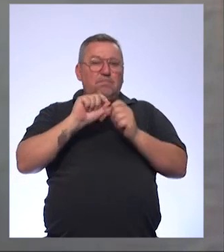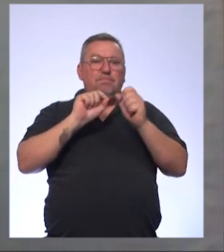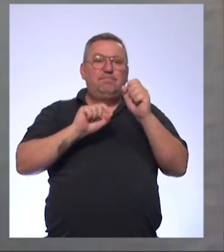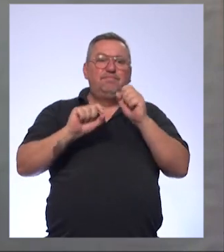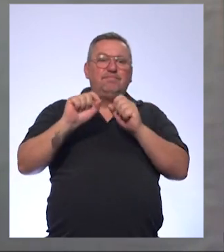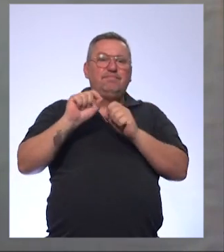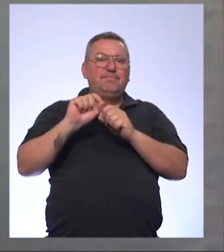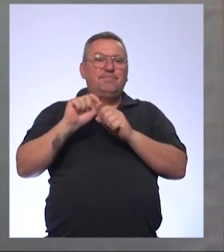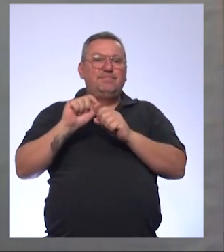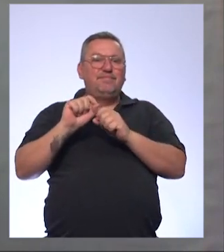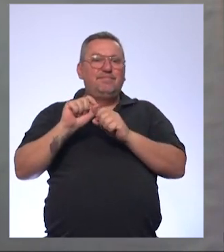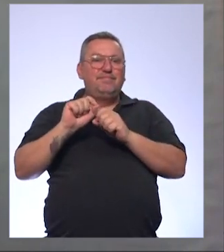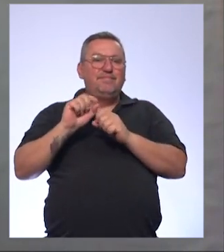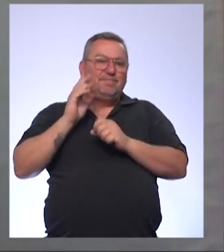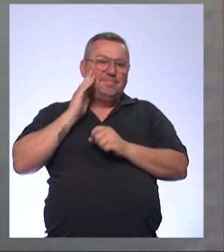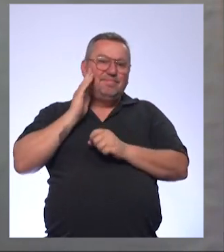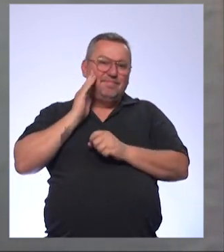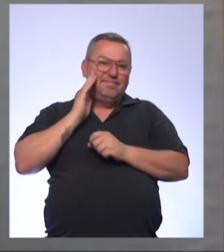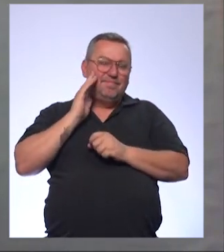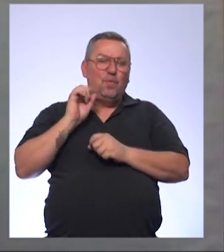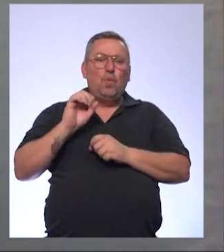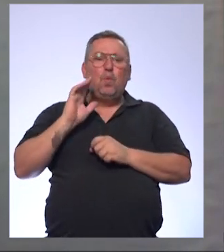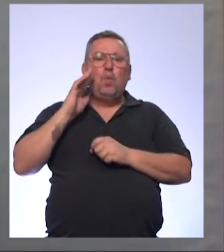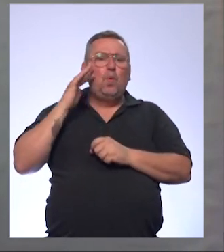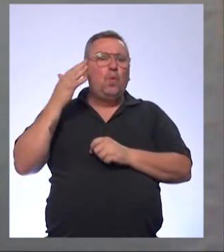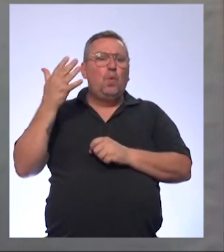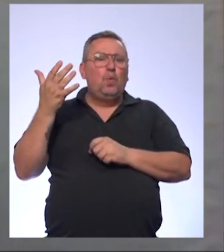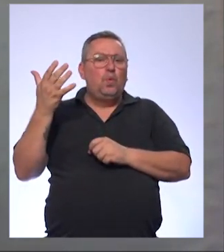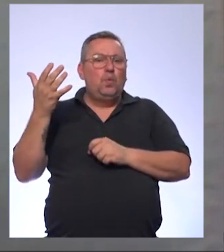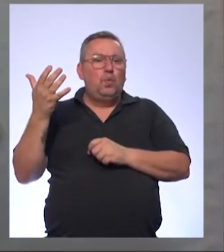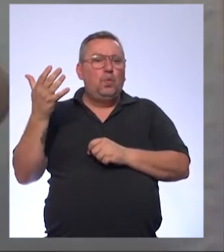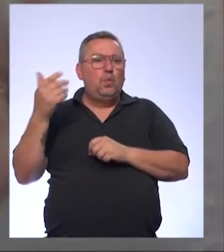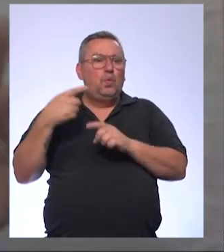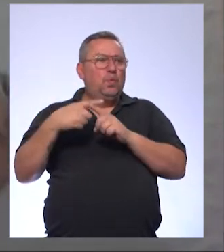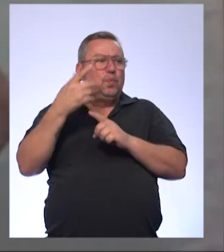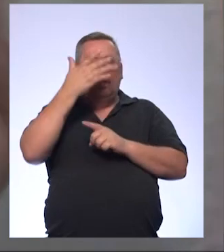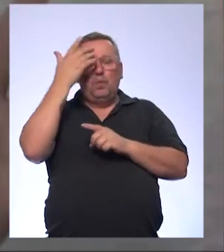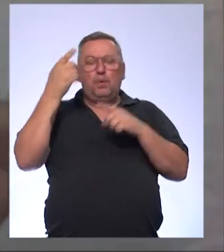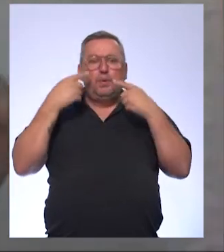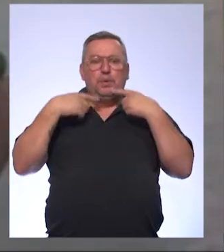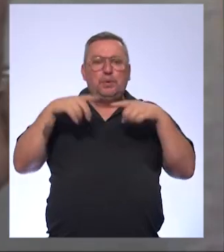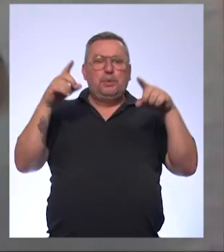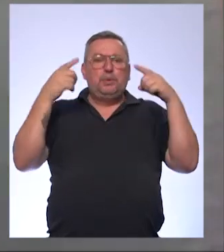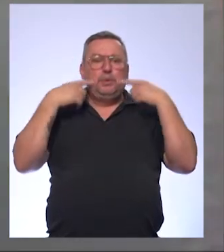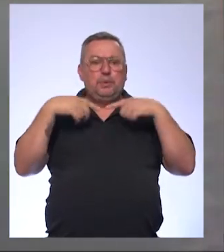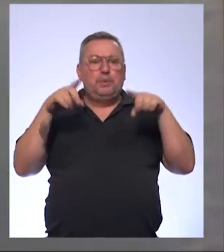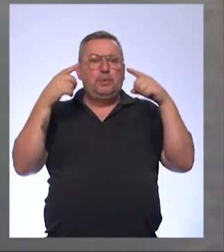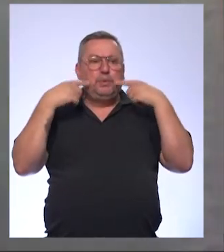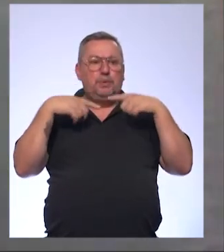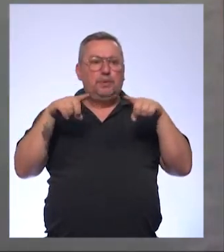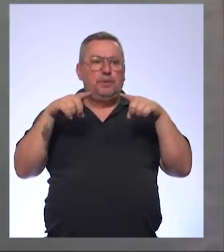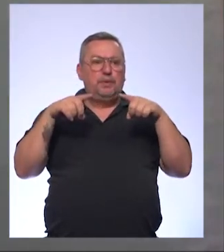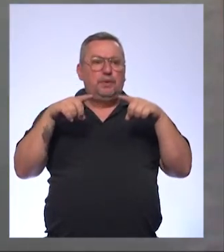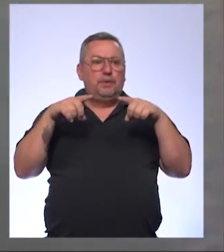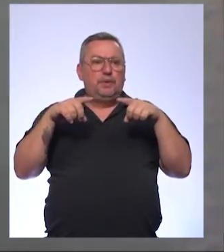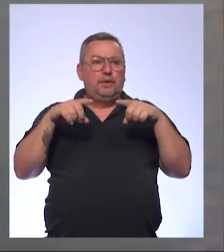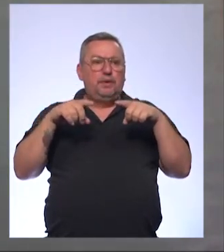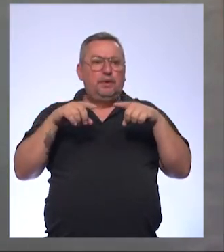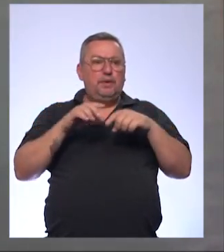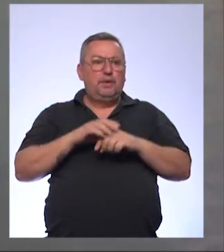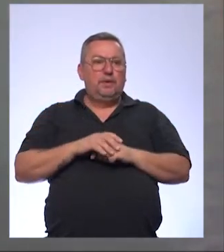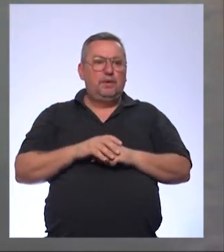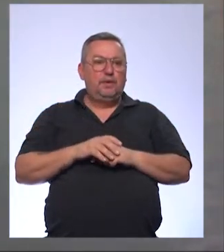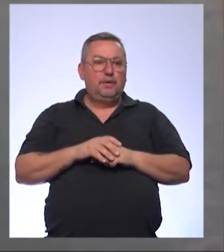formar? Sabe aquele reino? O que aconteceu com ele? Porque as pessoas reclamavam. Ele foi,